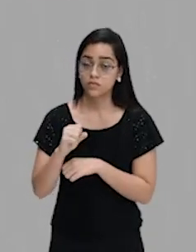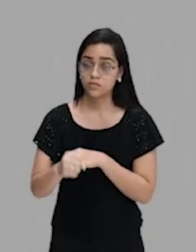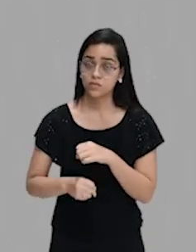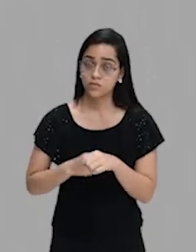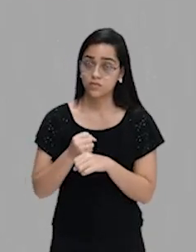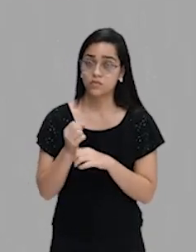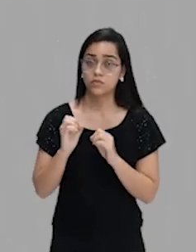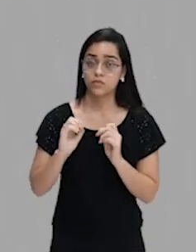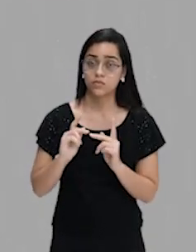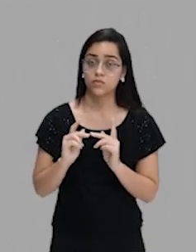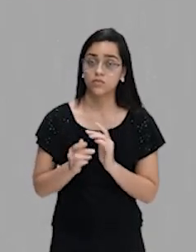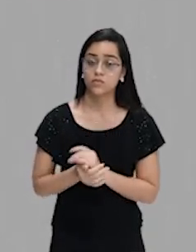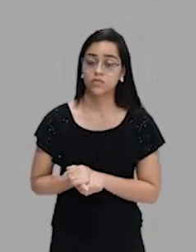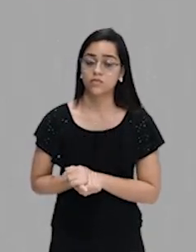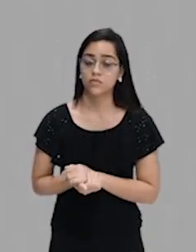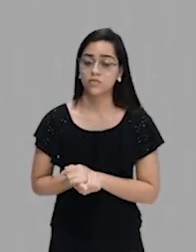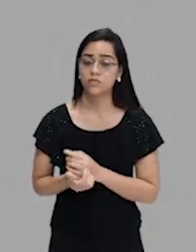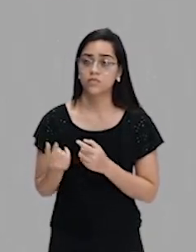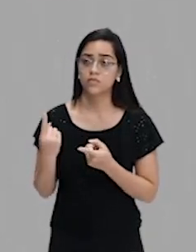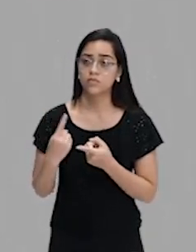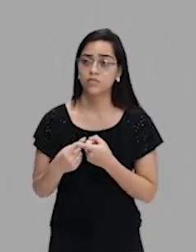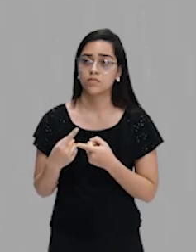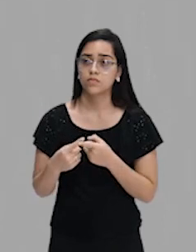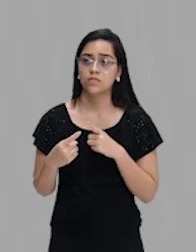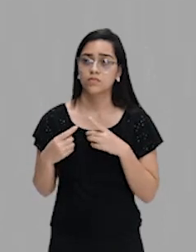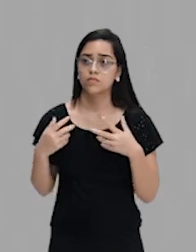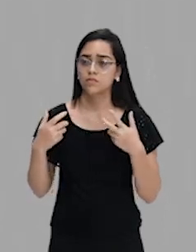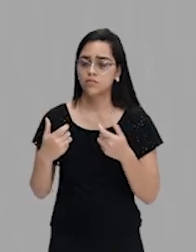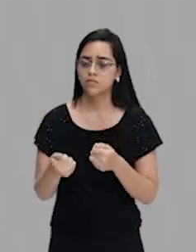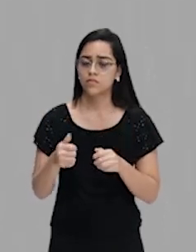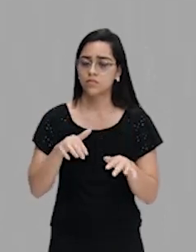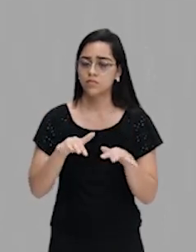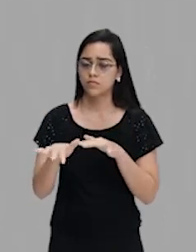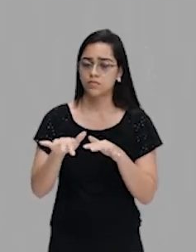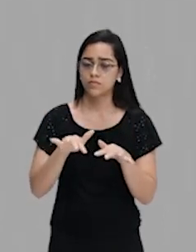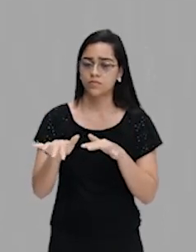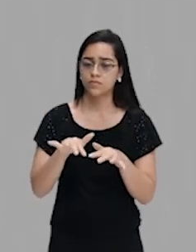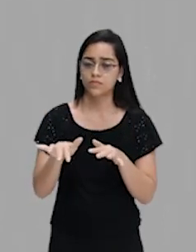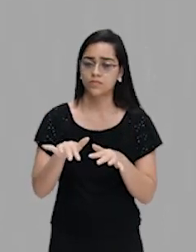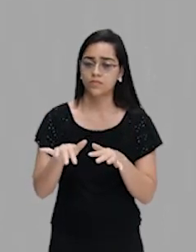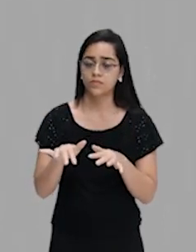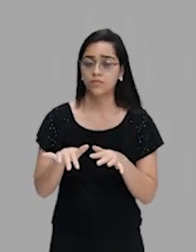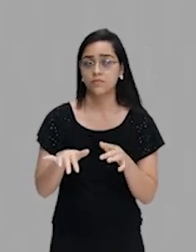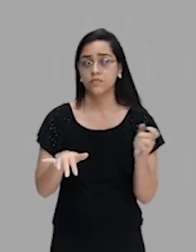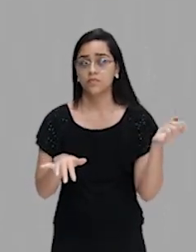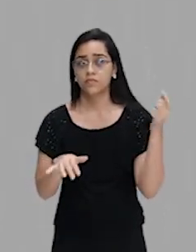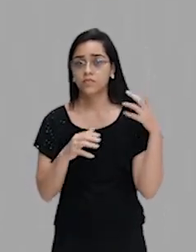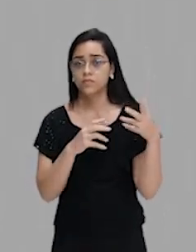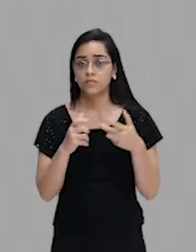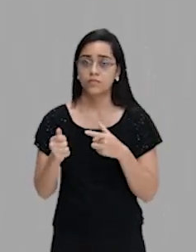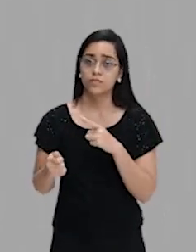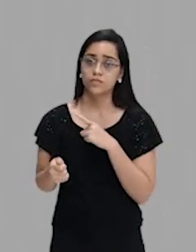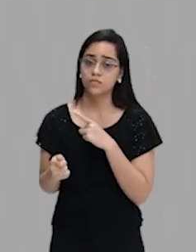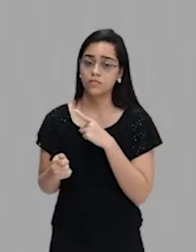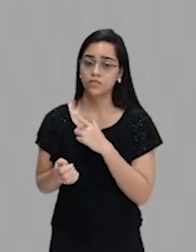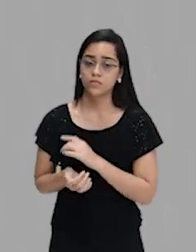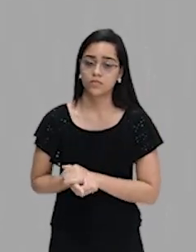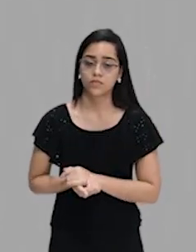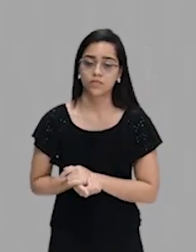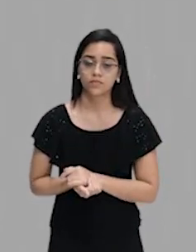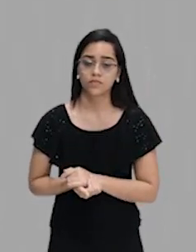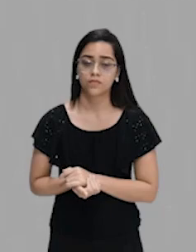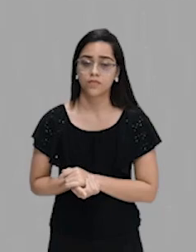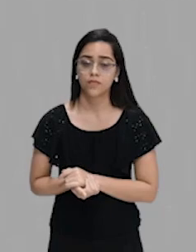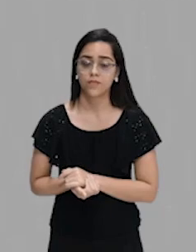ok? Isso justamente por conta de todo esse movimento, dessa angulação que o Sol pode ter em relação à Terra,